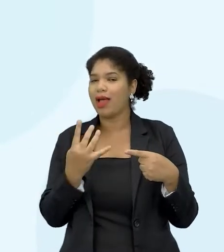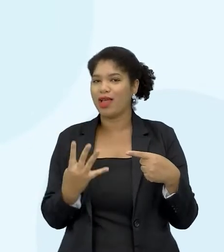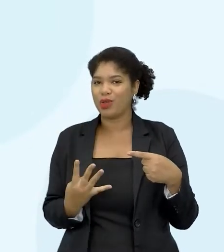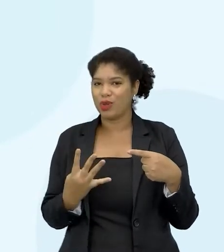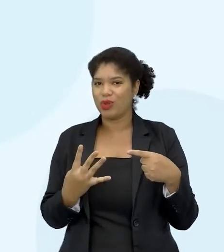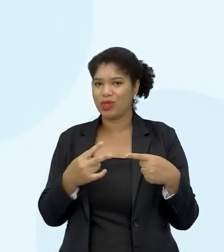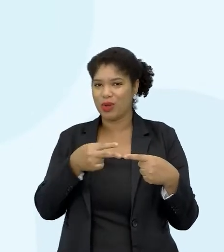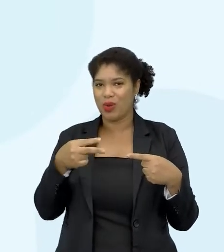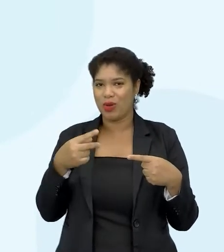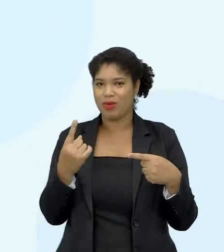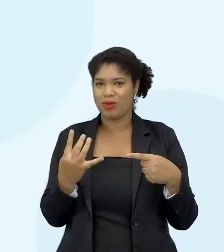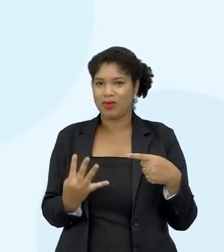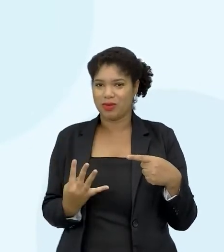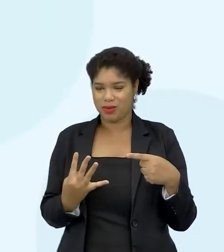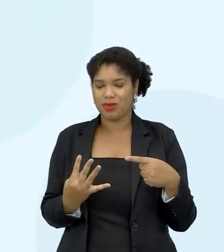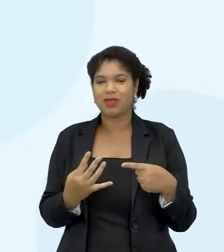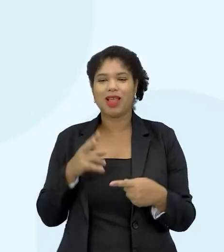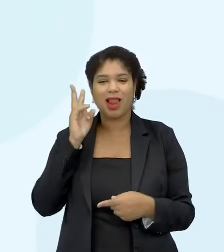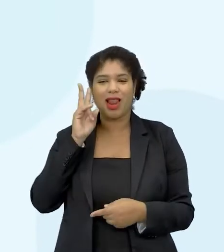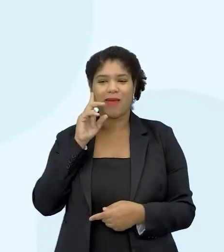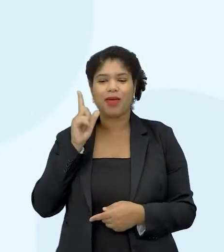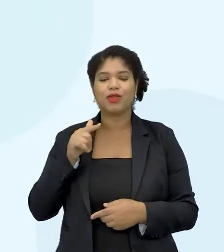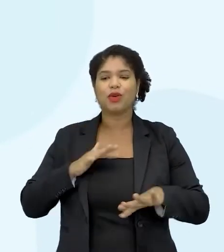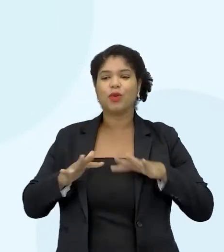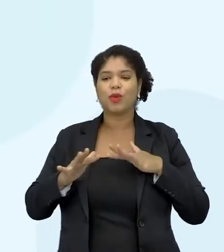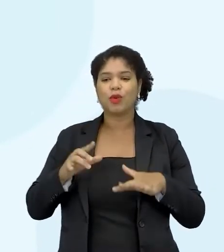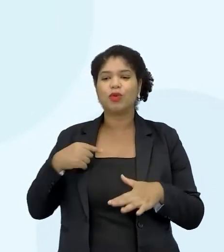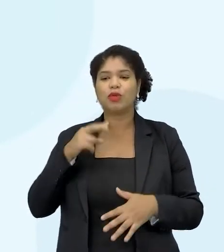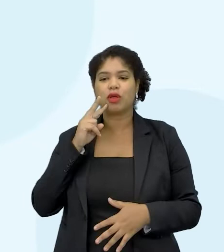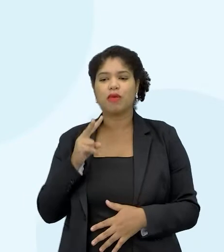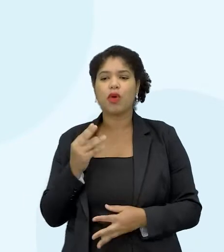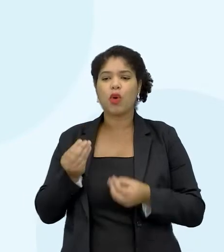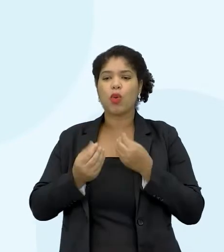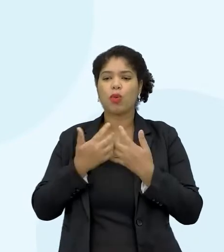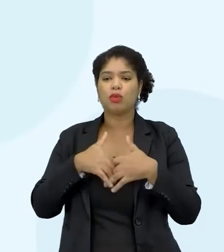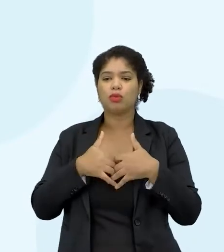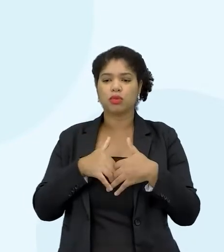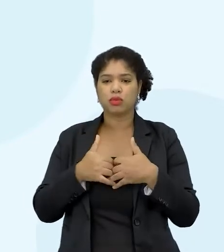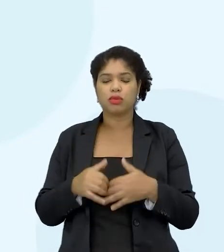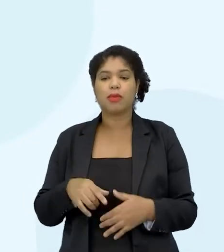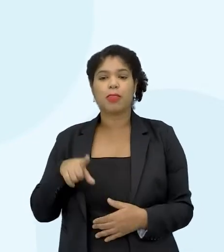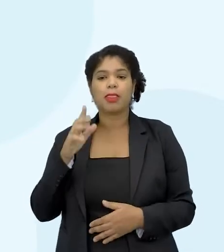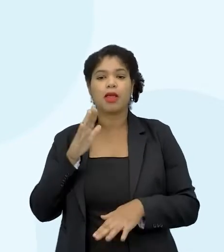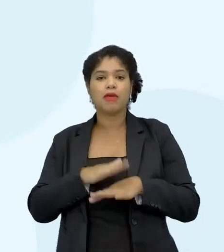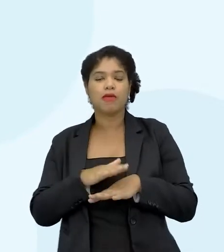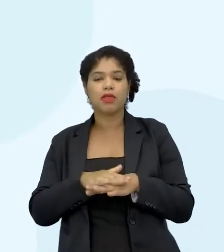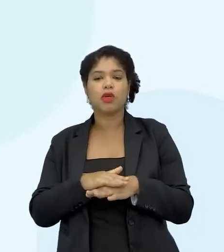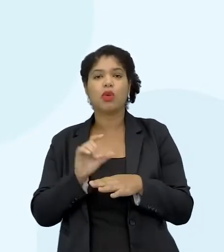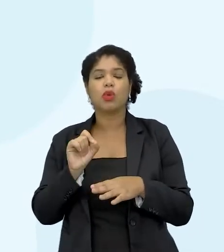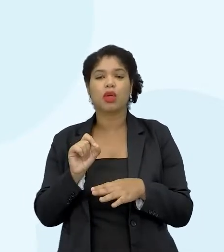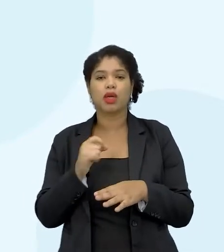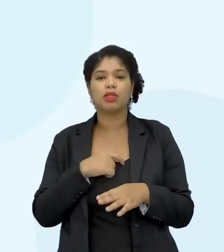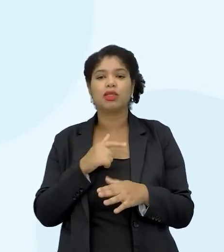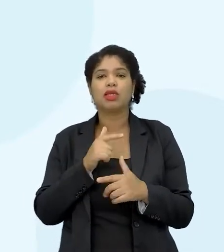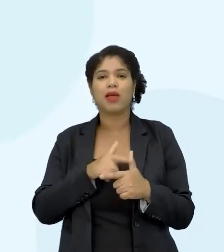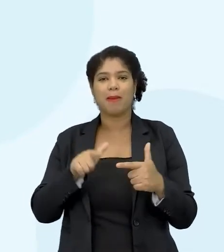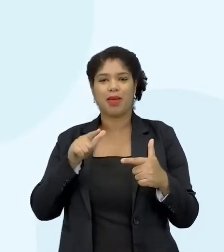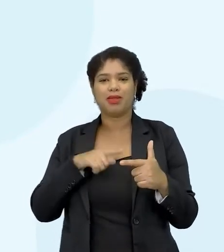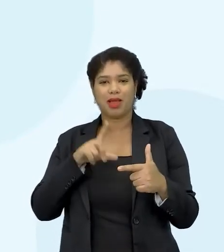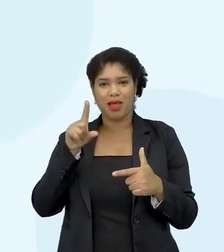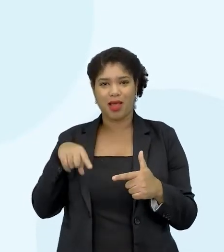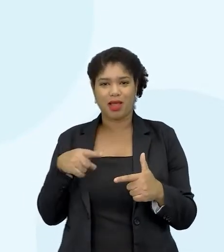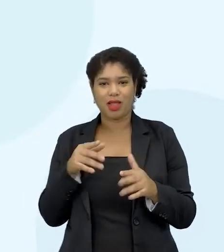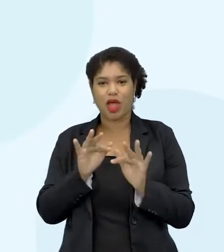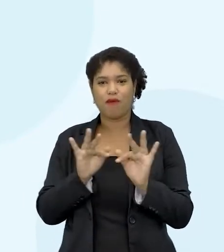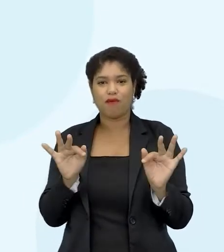significa. Lembra que lá no movimento, quando a gente estudou o movimento, quando você faz o espaço pelo tempo, a fórmula não era assim,